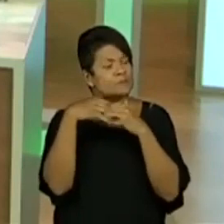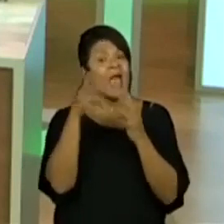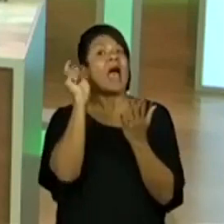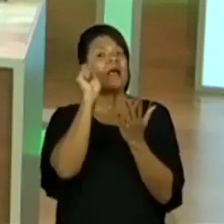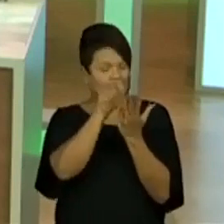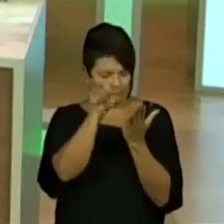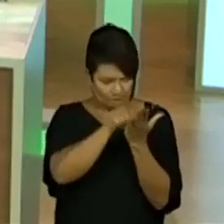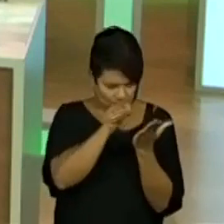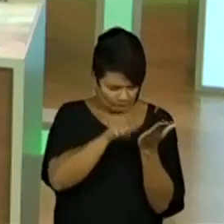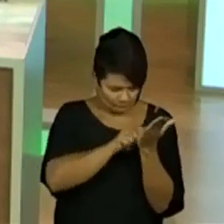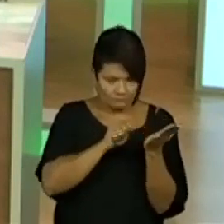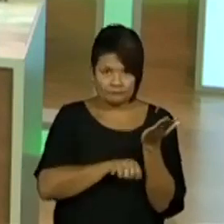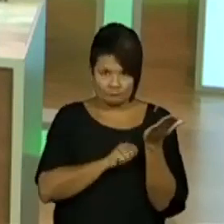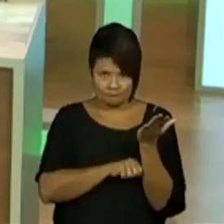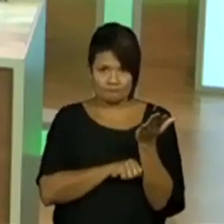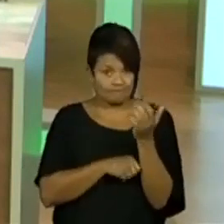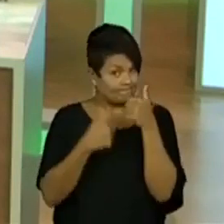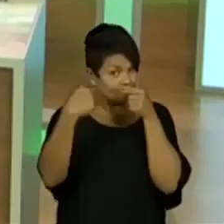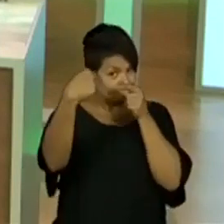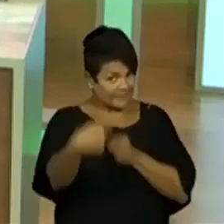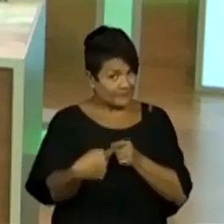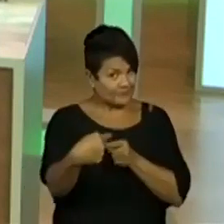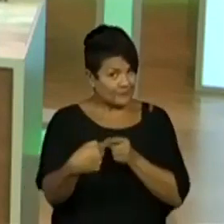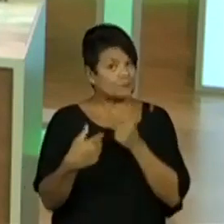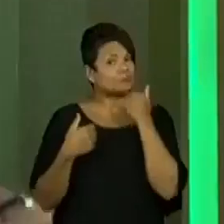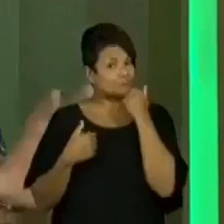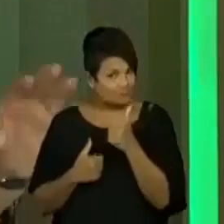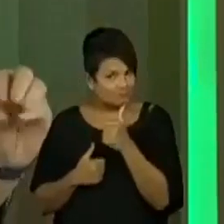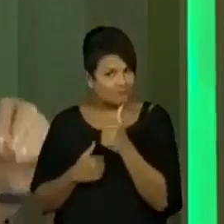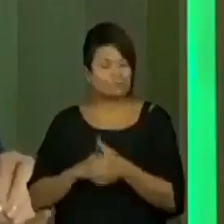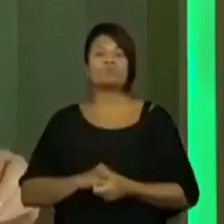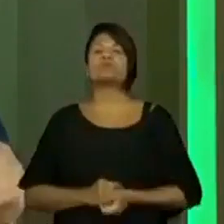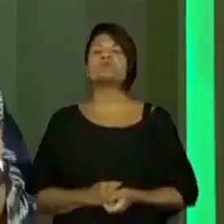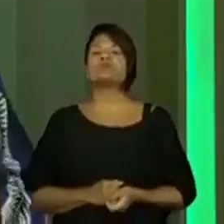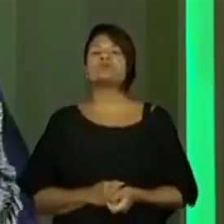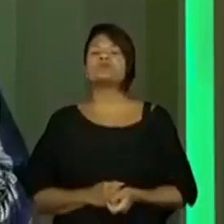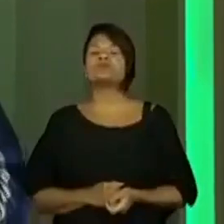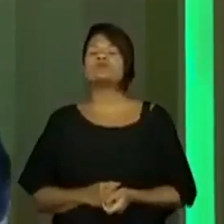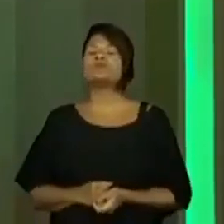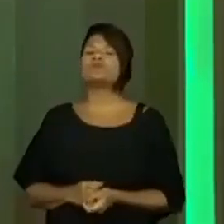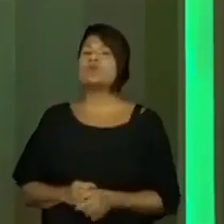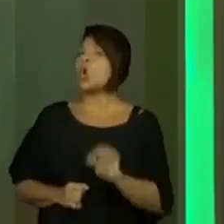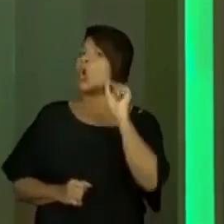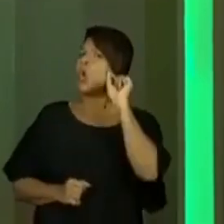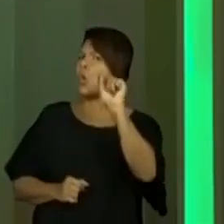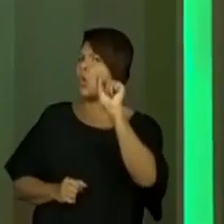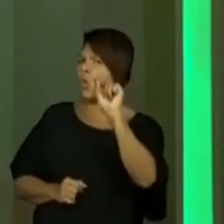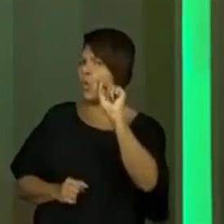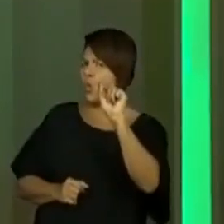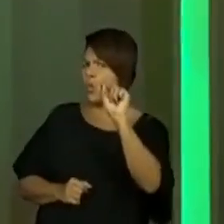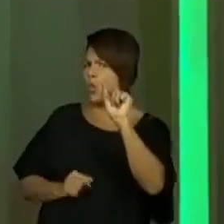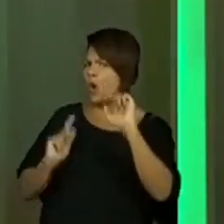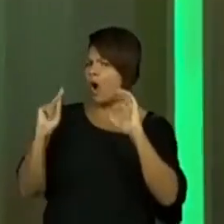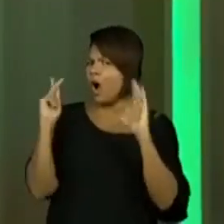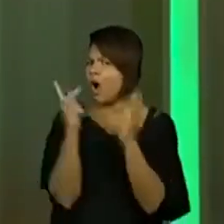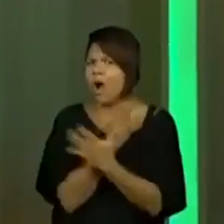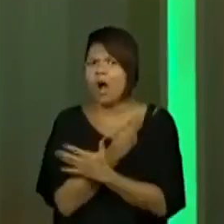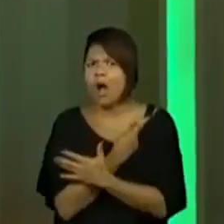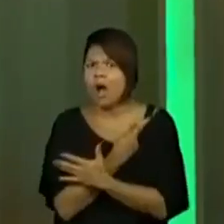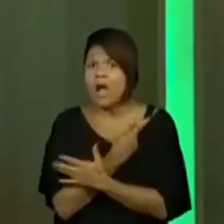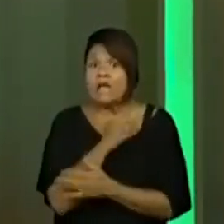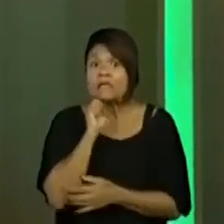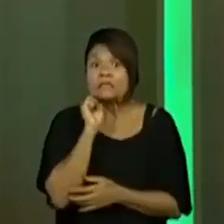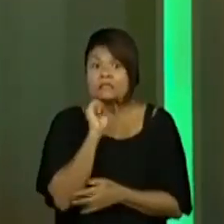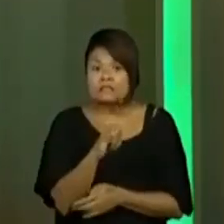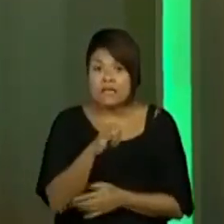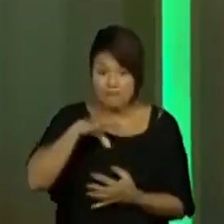no seu caderno. Esse é o primeiro desafio, tá bom? O que aconteceria se toda a